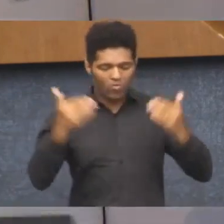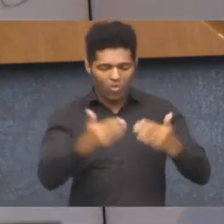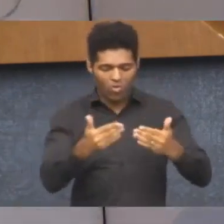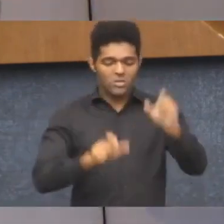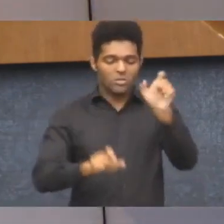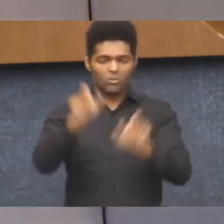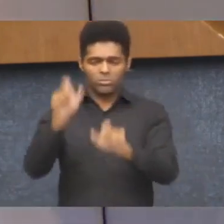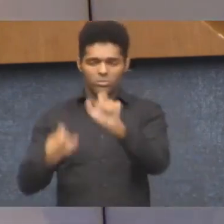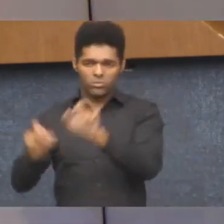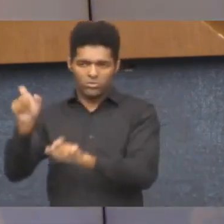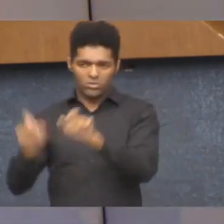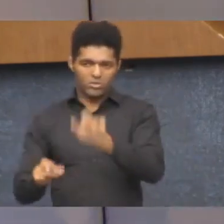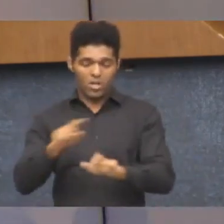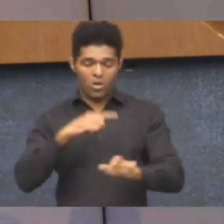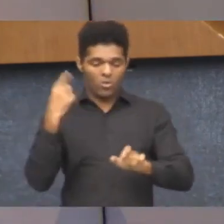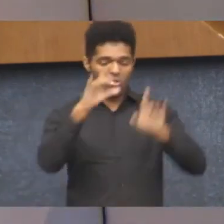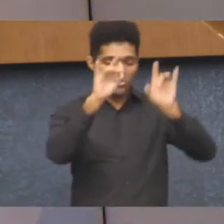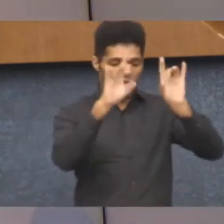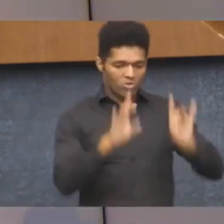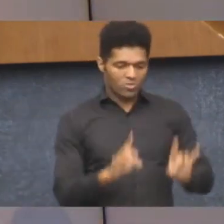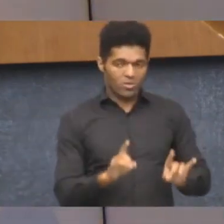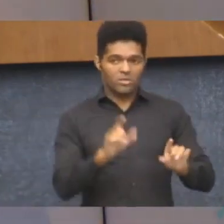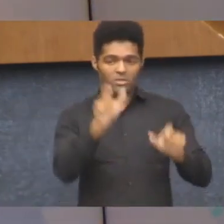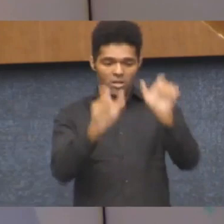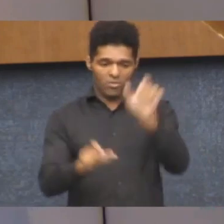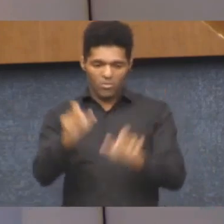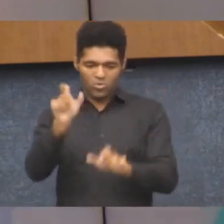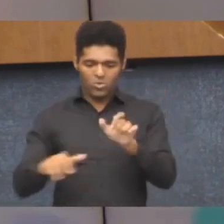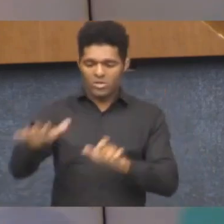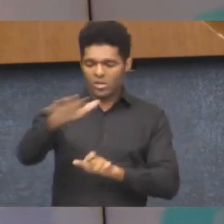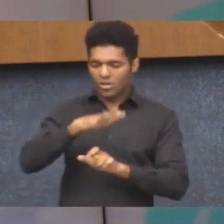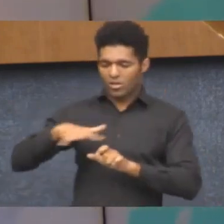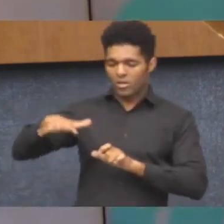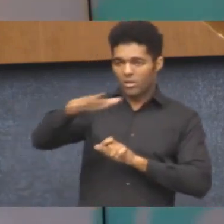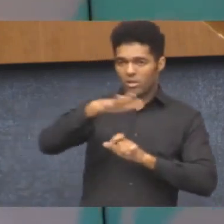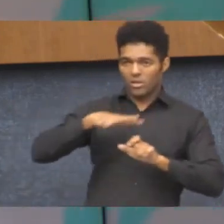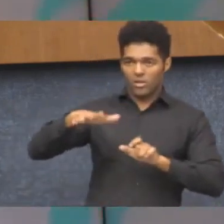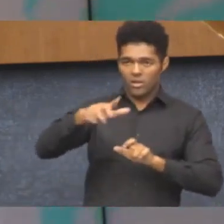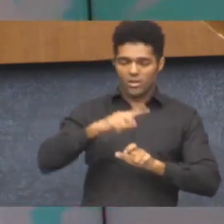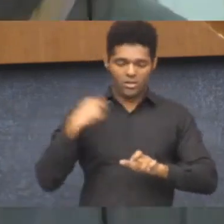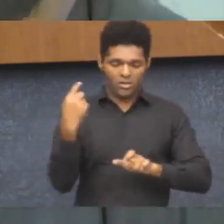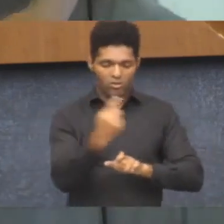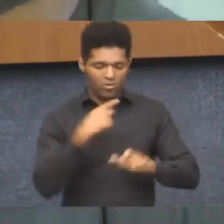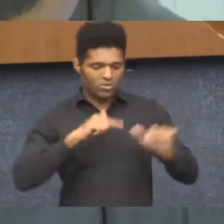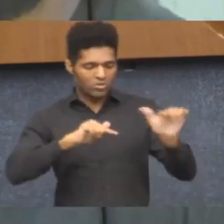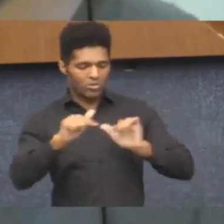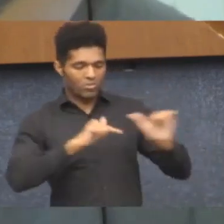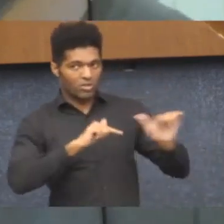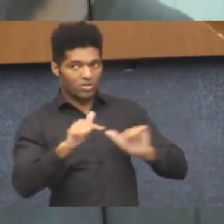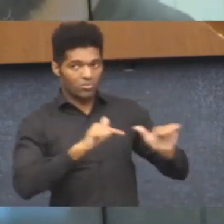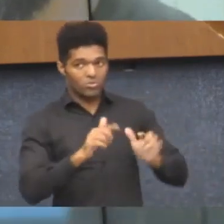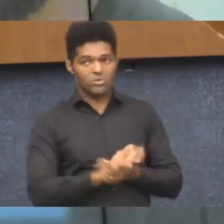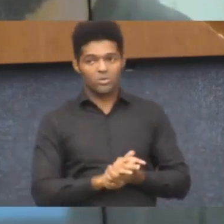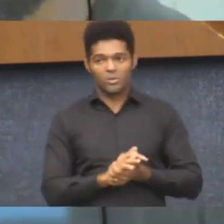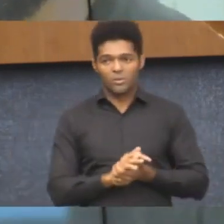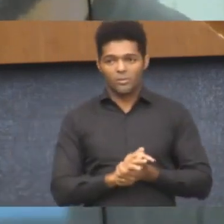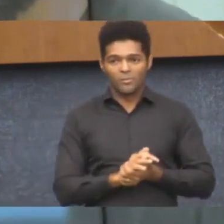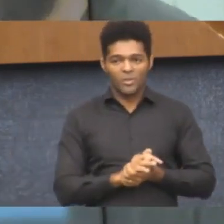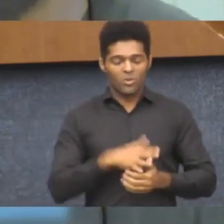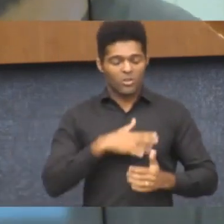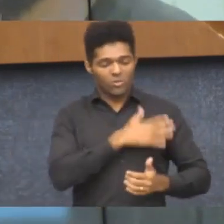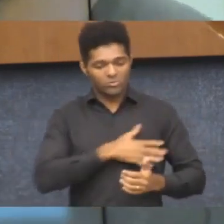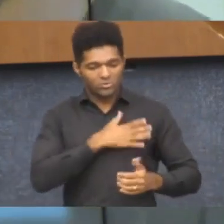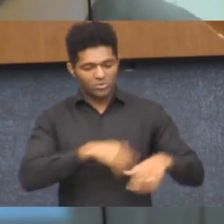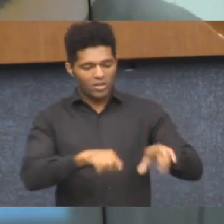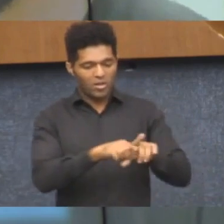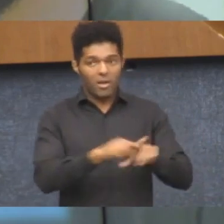pessoas, né? A gente é um especialista nas pessoas daquela área determinada que a gente atua. E gostar do sistema de saúde,